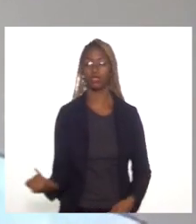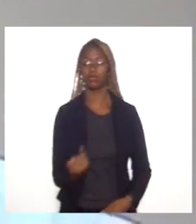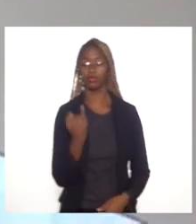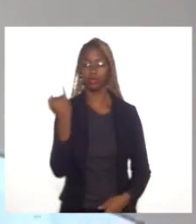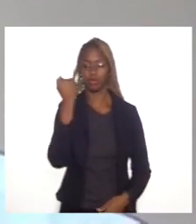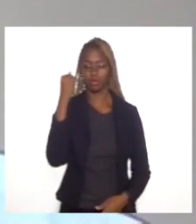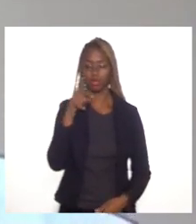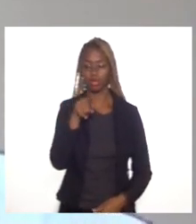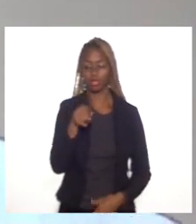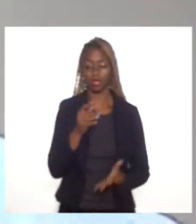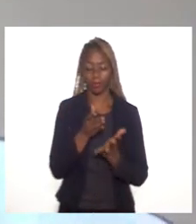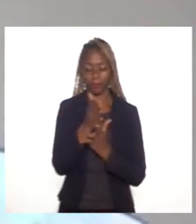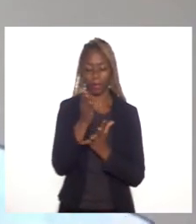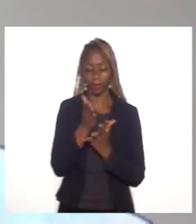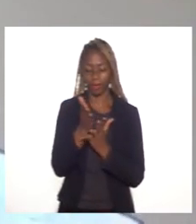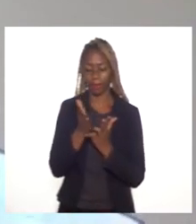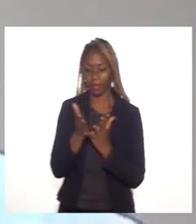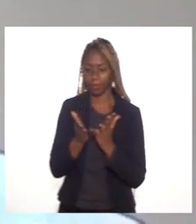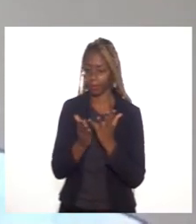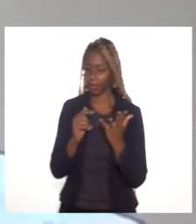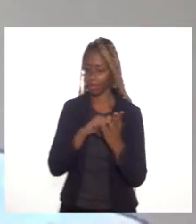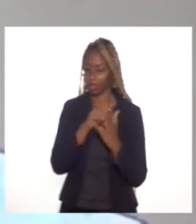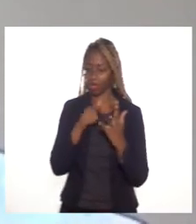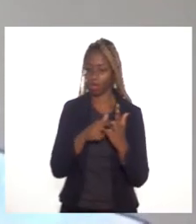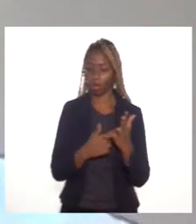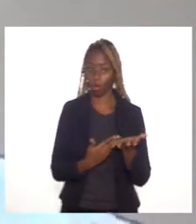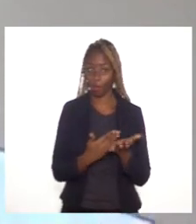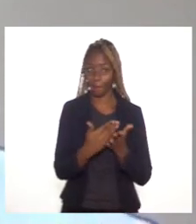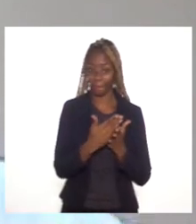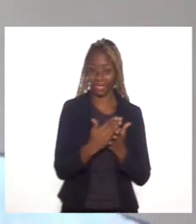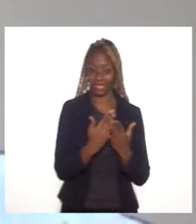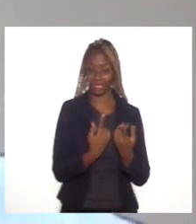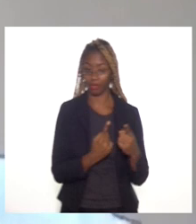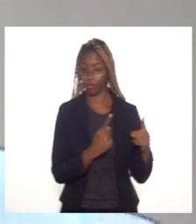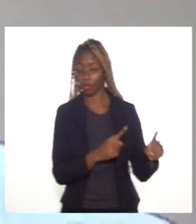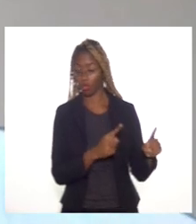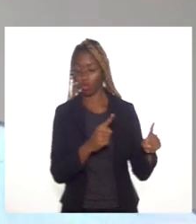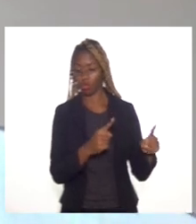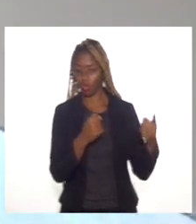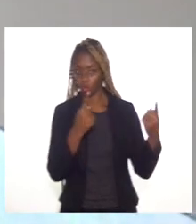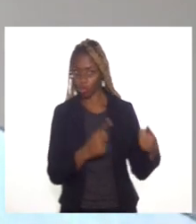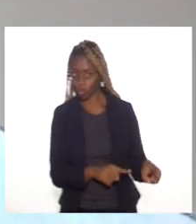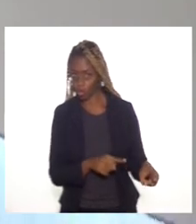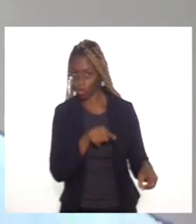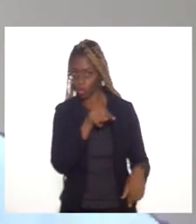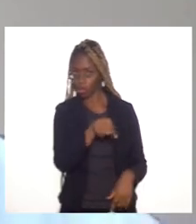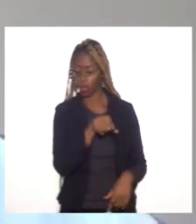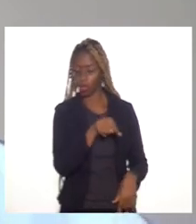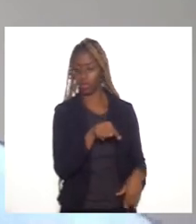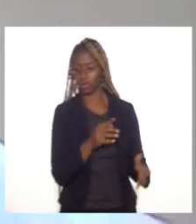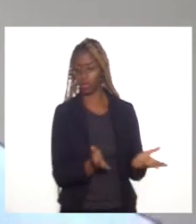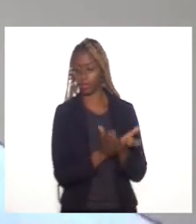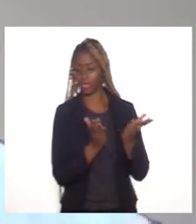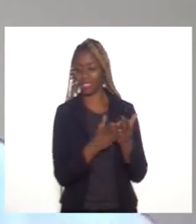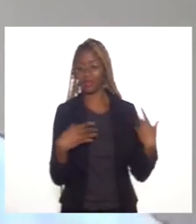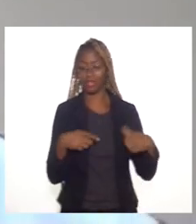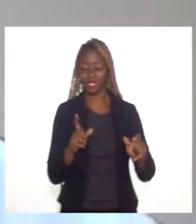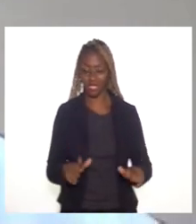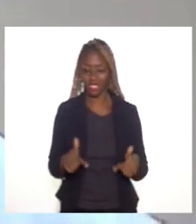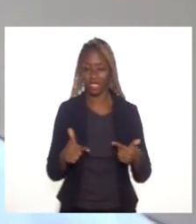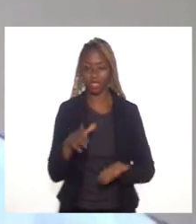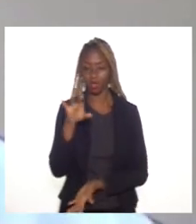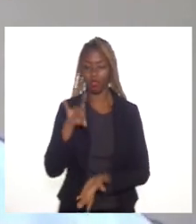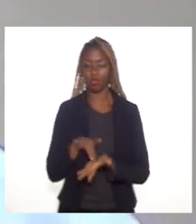essas diretrizes, que começam com o eixo do enfrentamento à pobreza, possam se desdobrar em ações concretas. a melhor